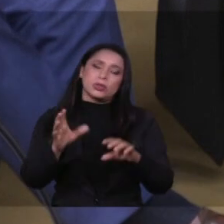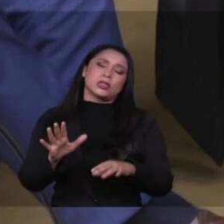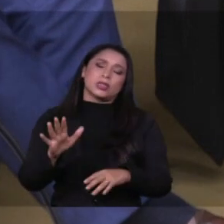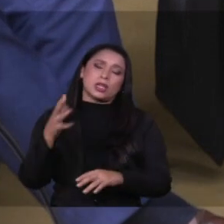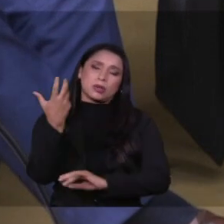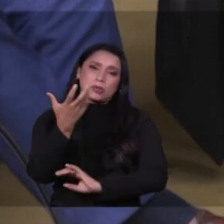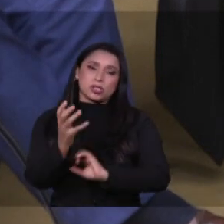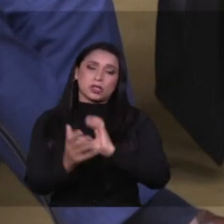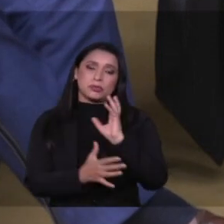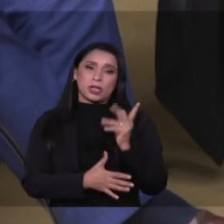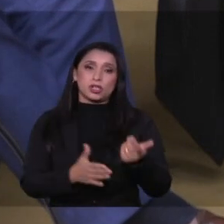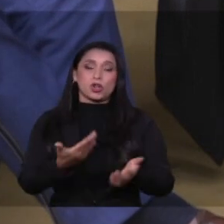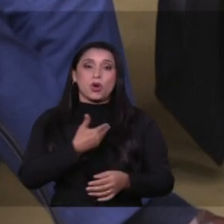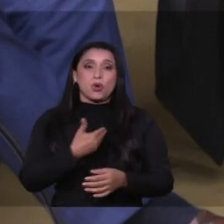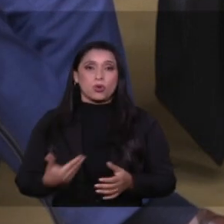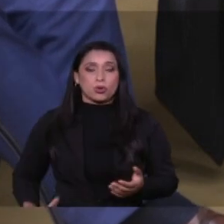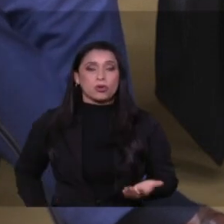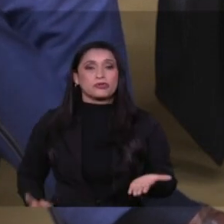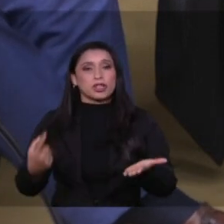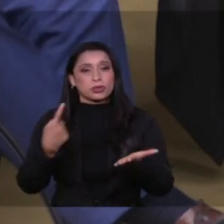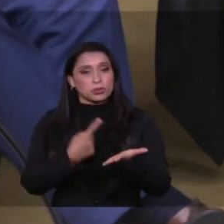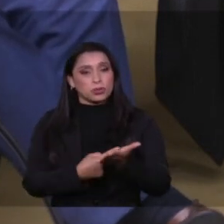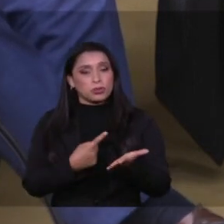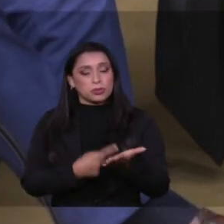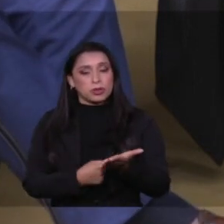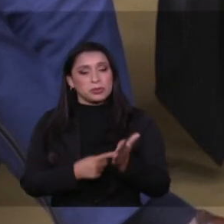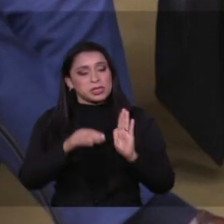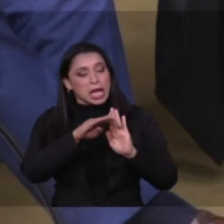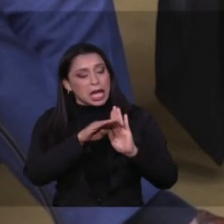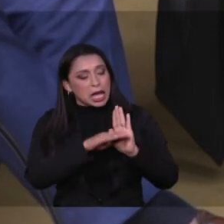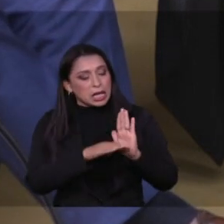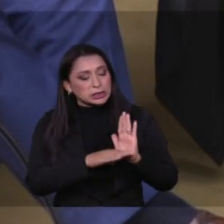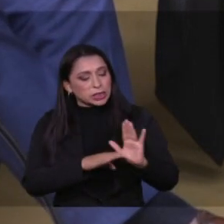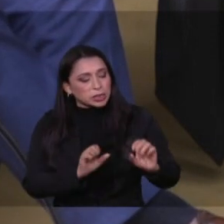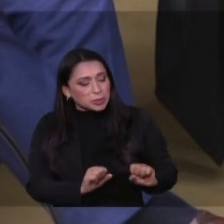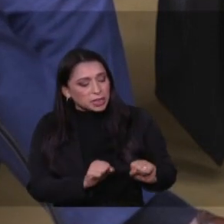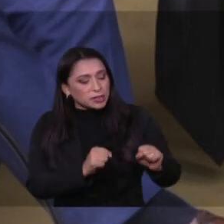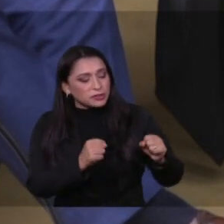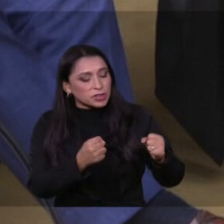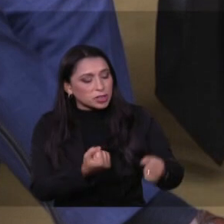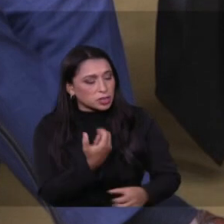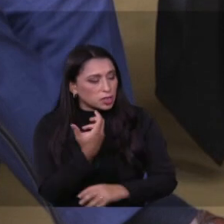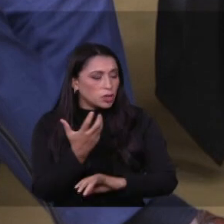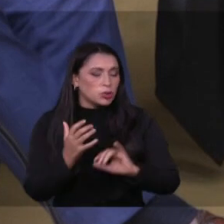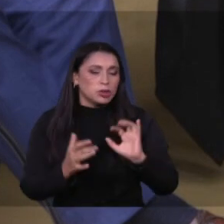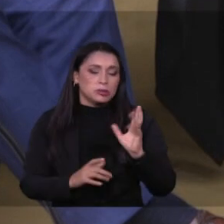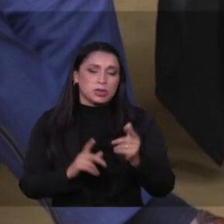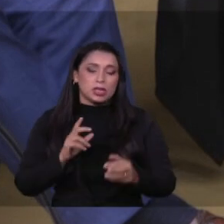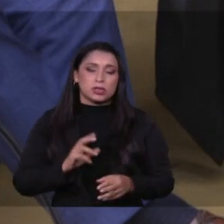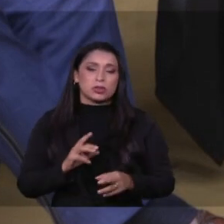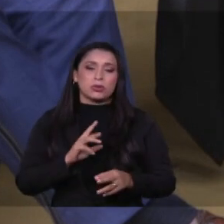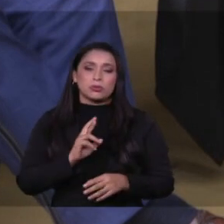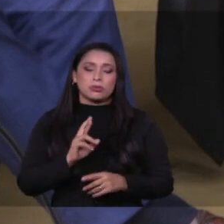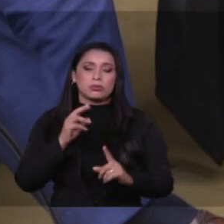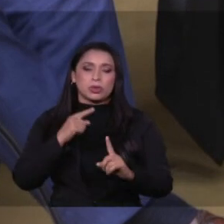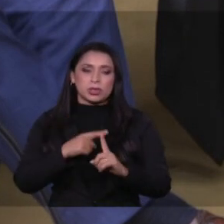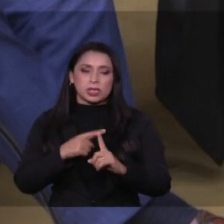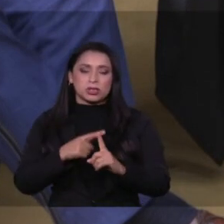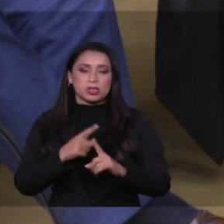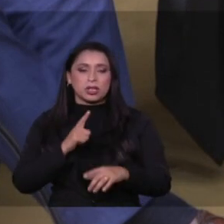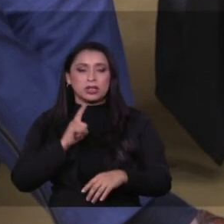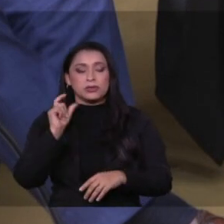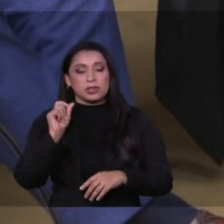Diante do compromisso governamental em reforçar a agenda de defesa do meio ambiente, com nítidos resultados positivos que vêm sendo